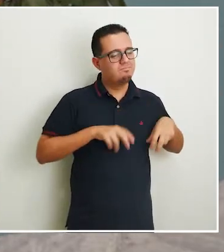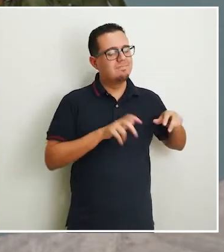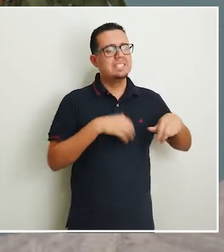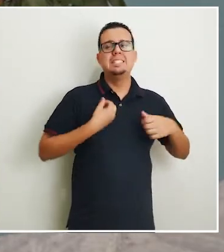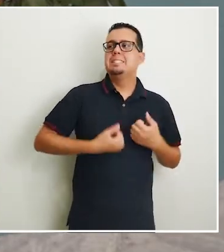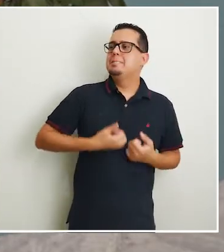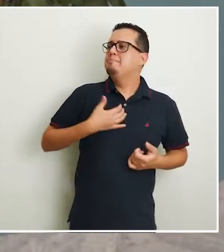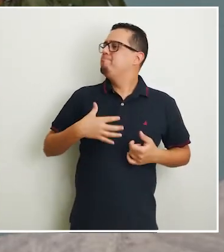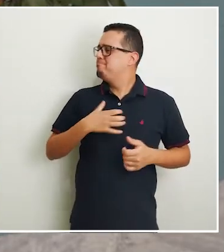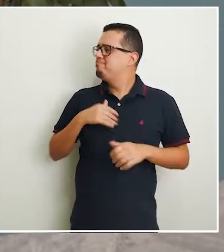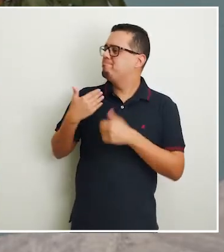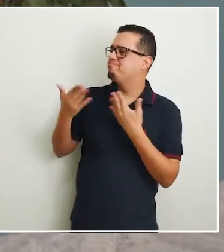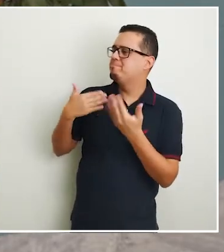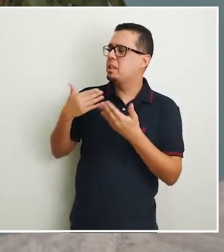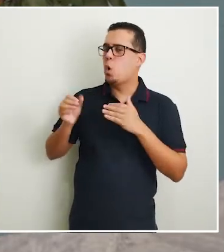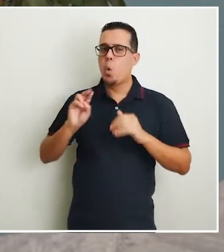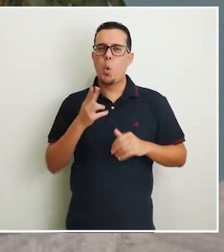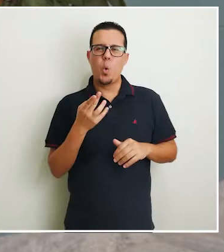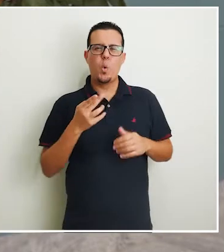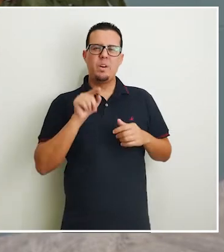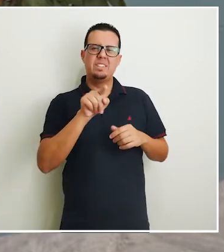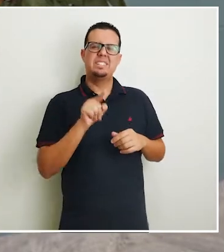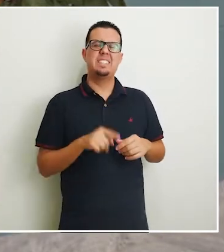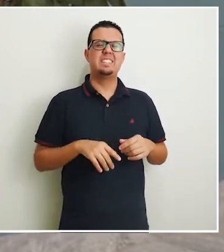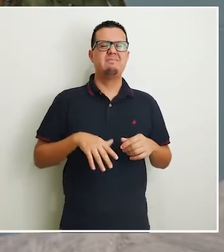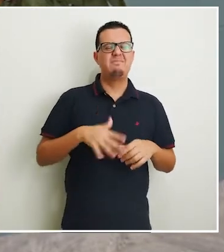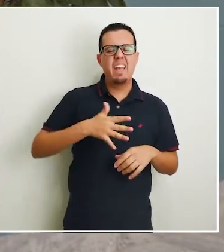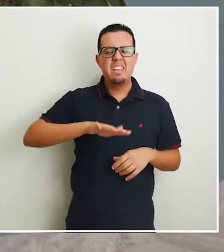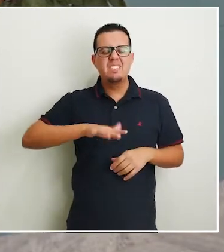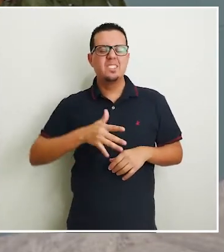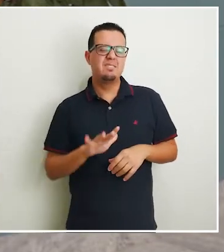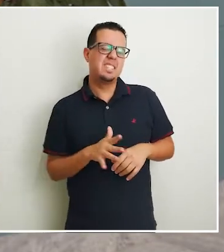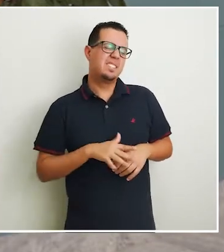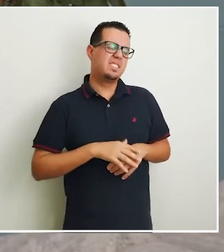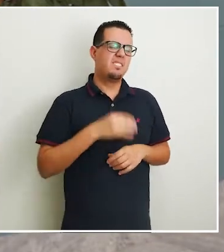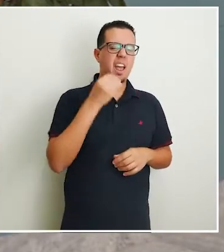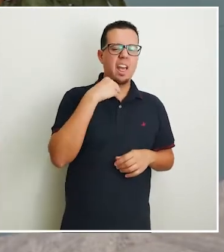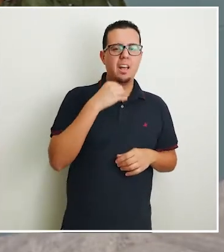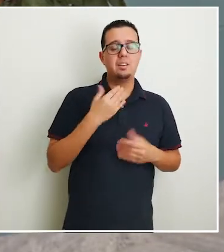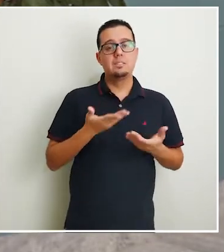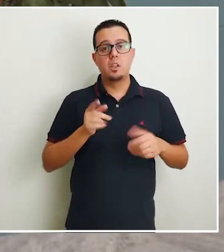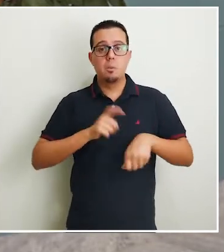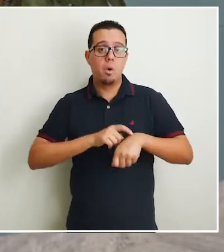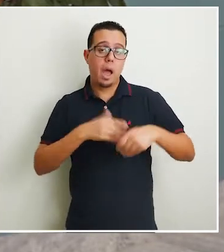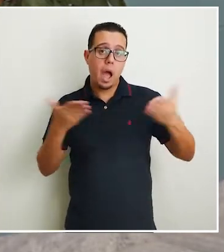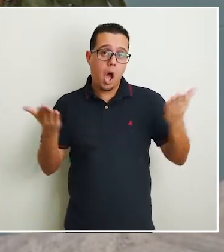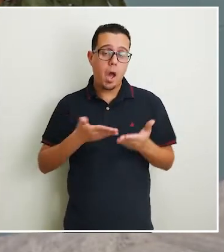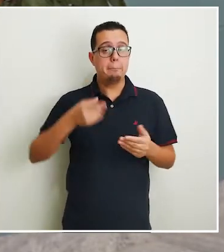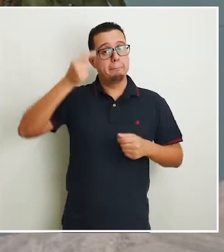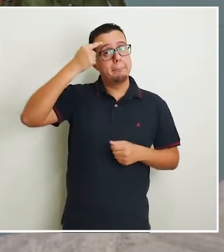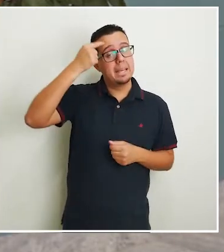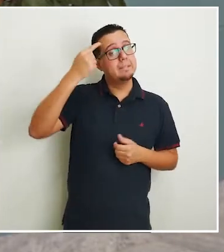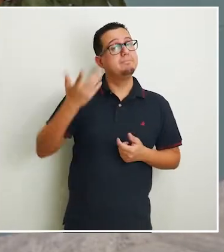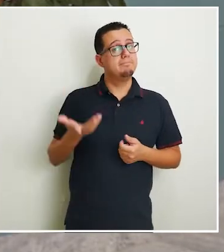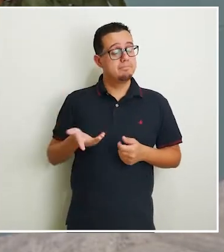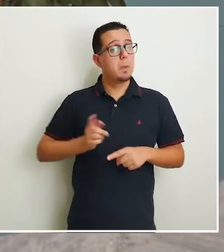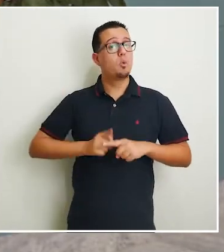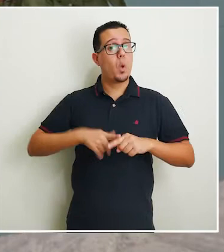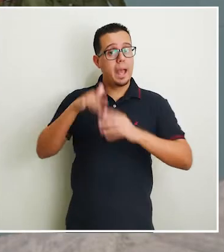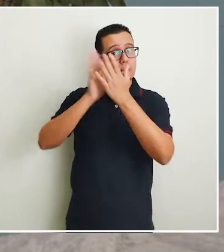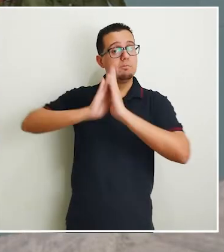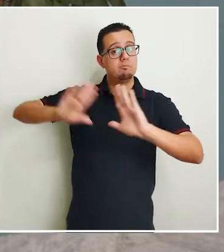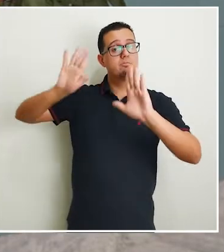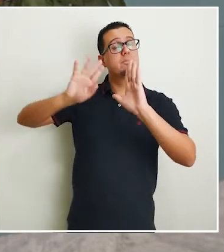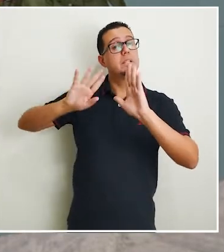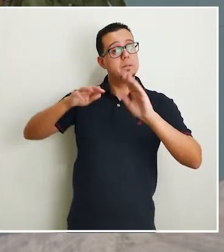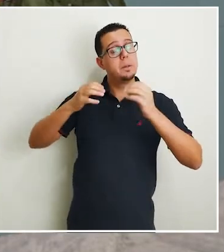coração é morno como Laodiceia? Esse é o momento de pensar, porque a nossa adoração se